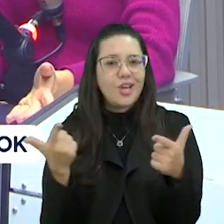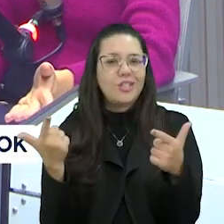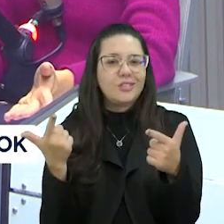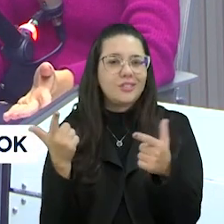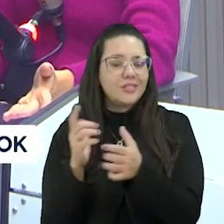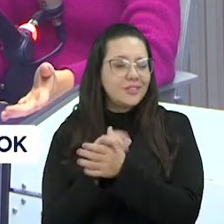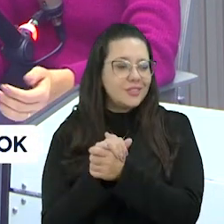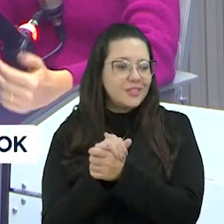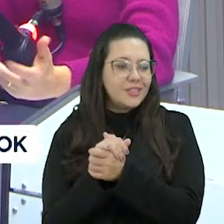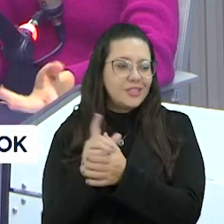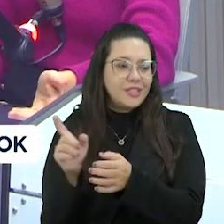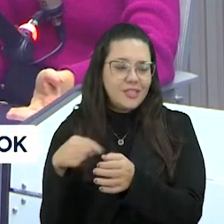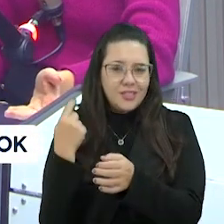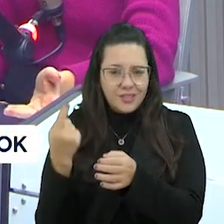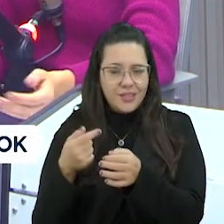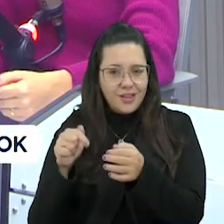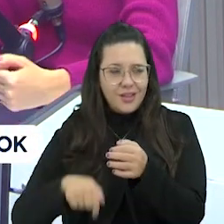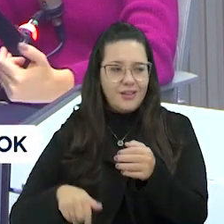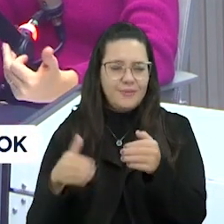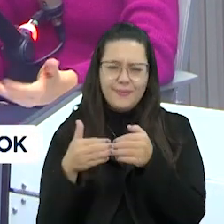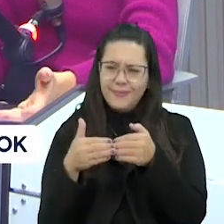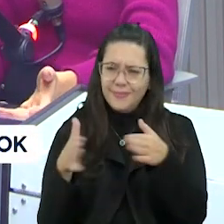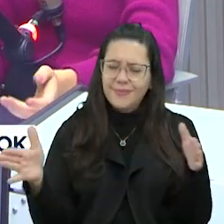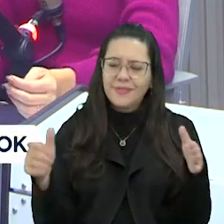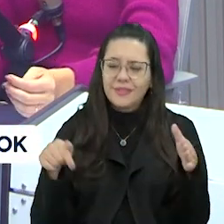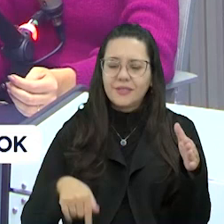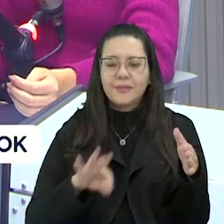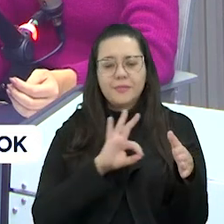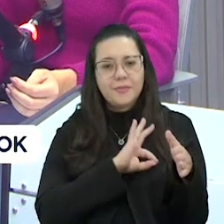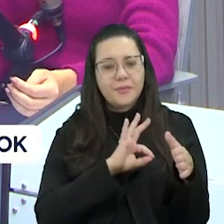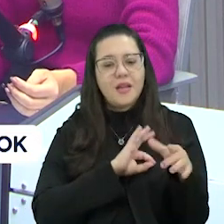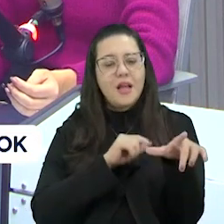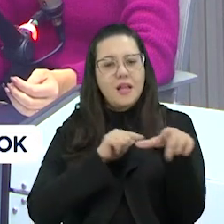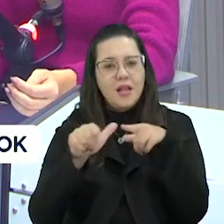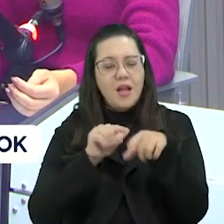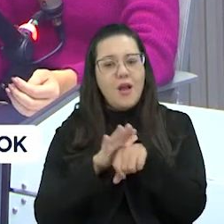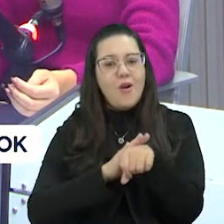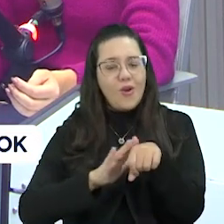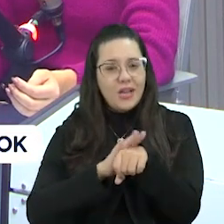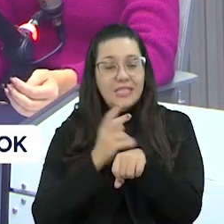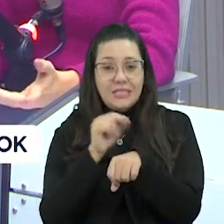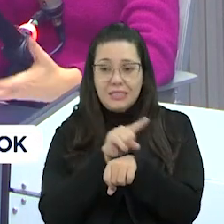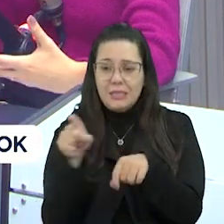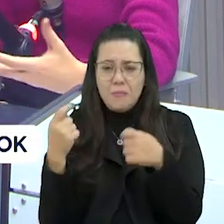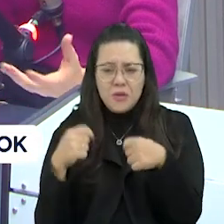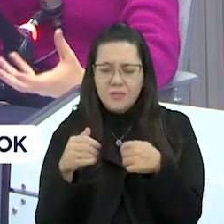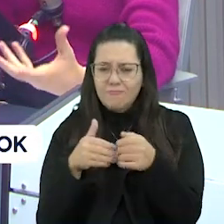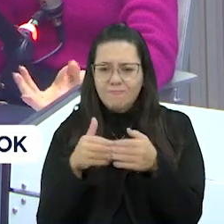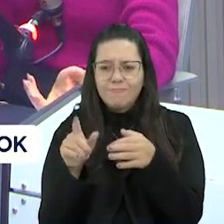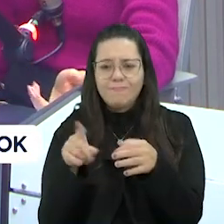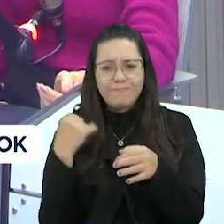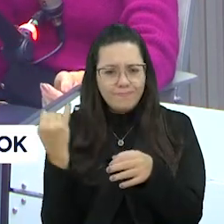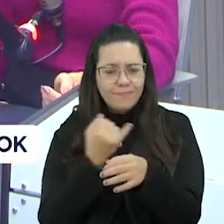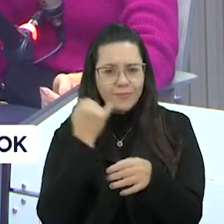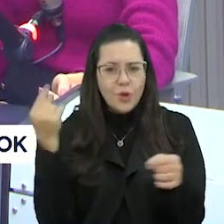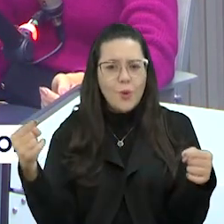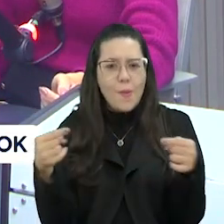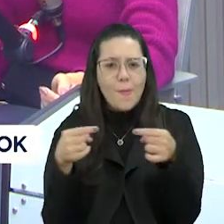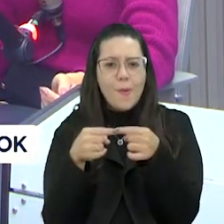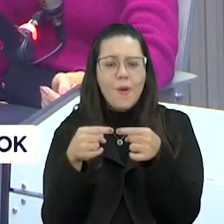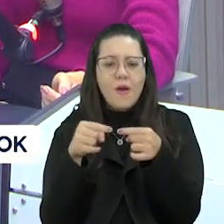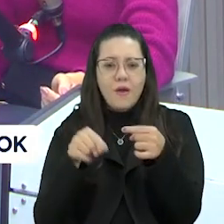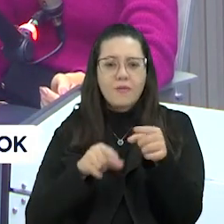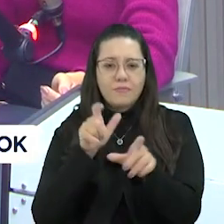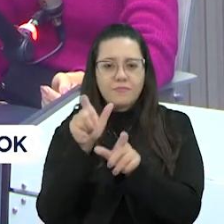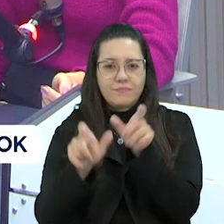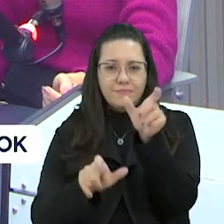gente está sempre de portas abertas para receber a Polícia Militar, para falar sobre esse trabalho preventivo, que é tão importante ter essa comunicação direta com a